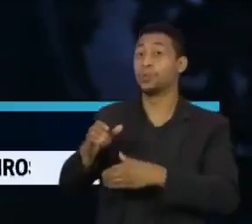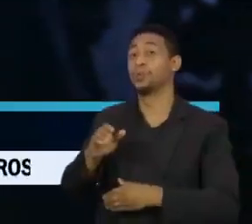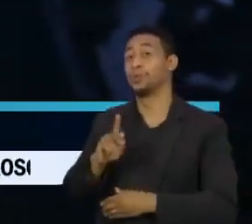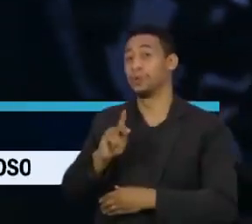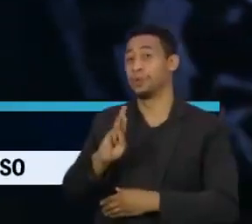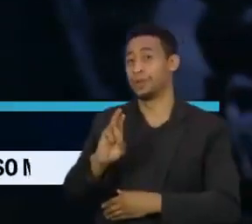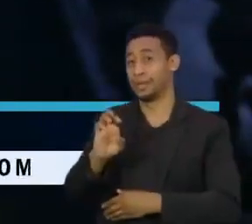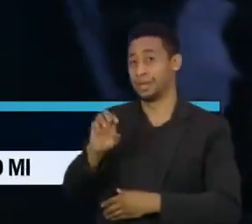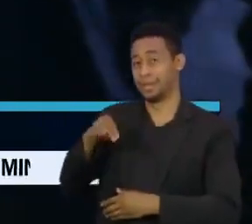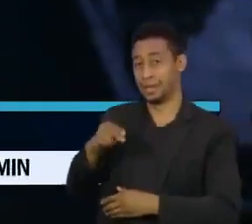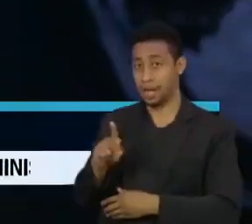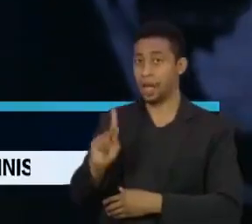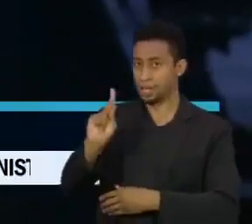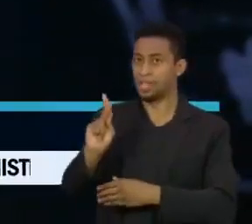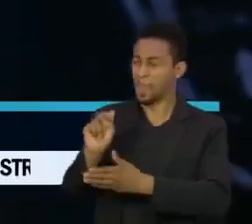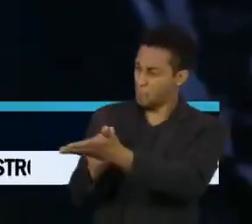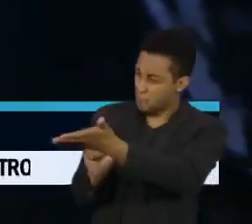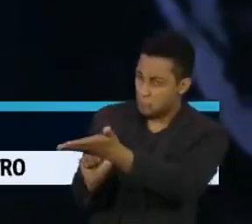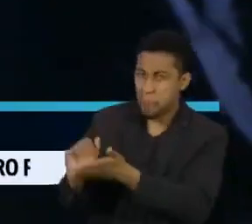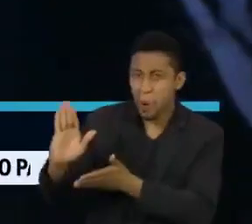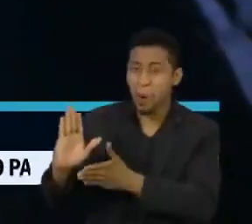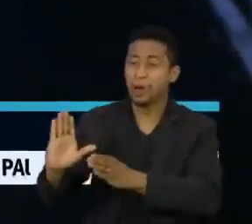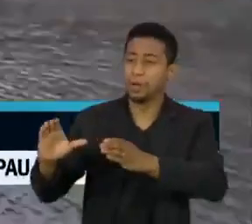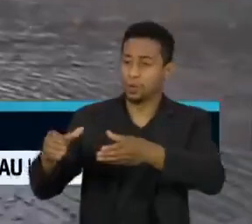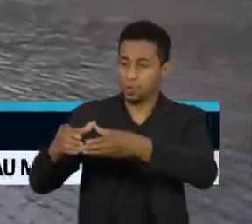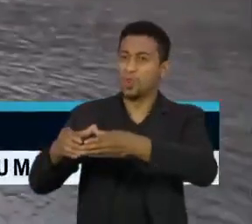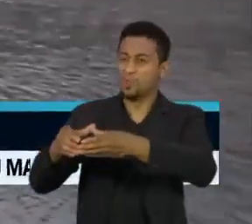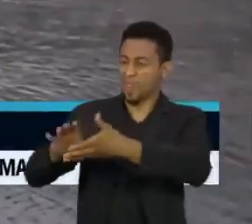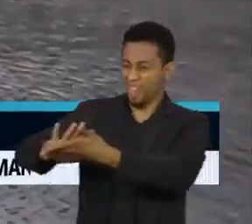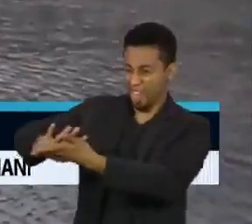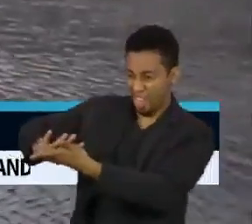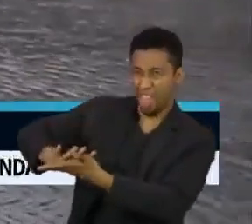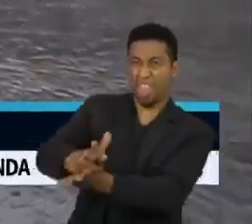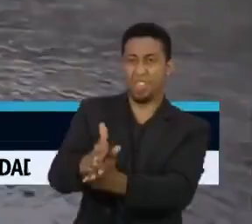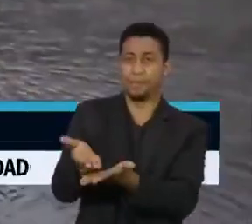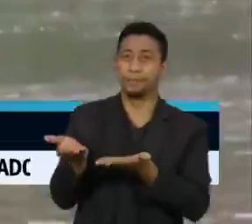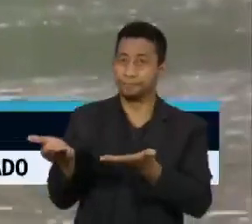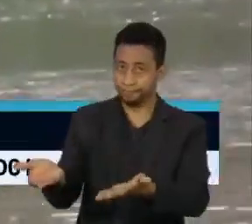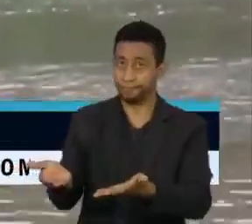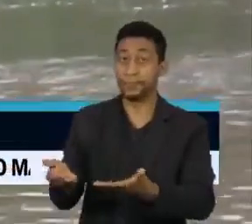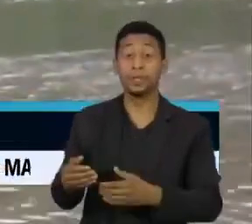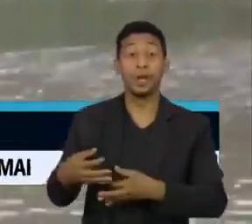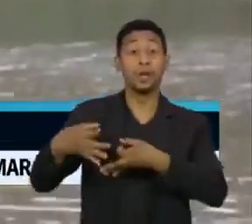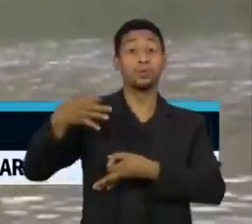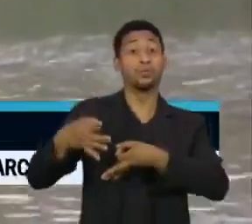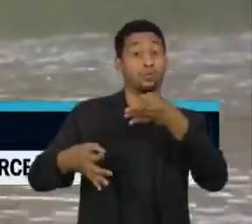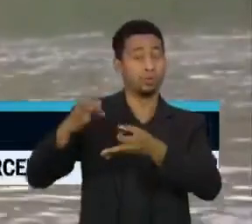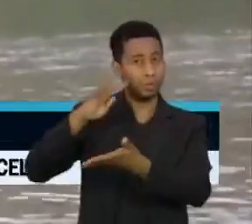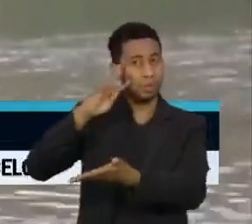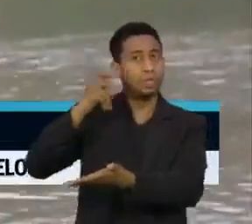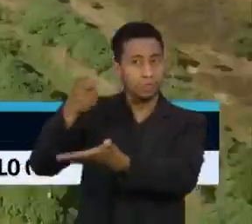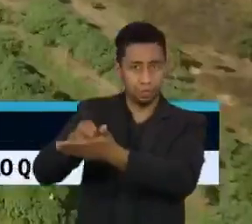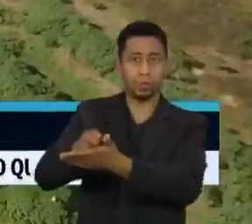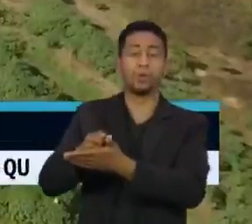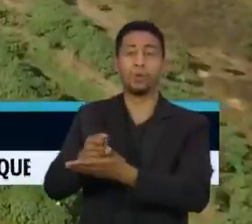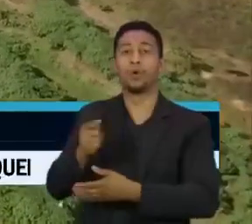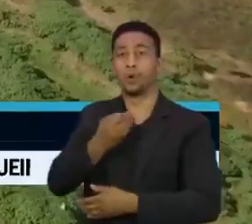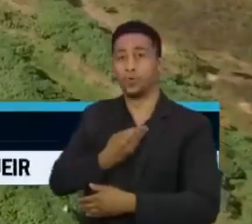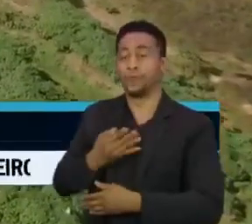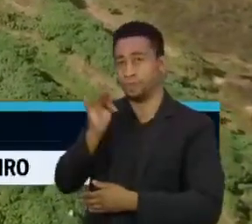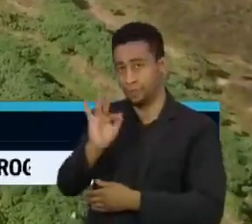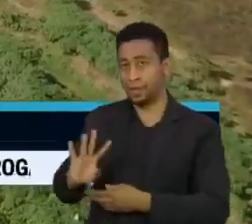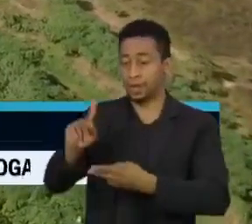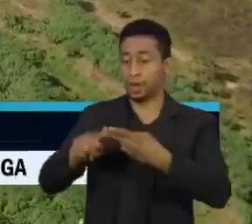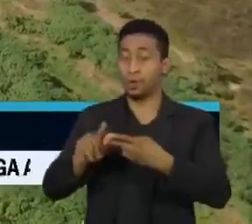expulsos de suas terras e aprisionados em um campo de concentração segundo a decisão da justiça a união a Funai o